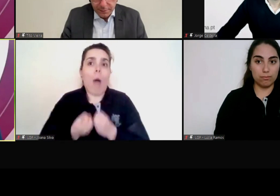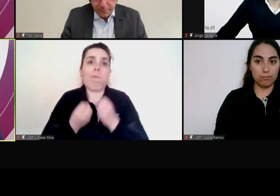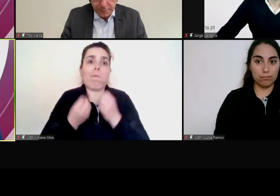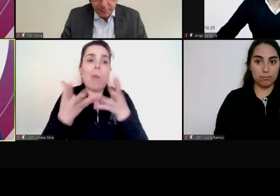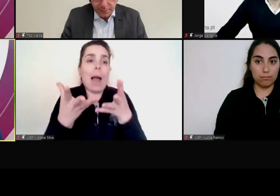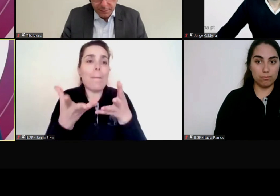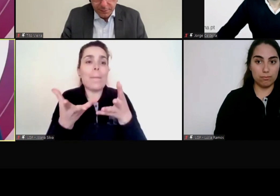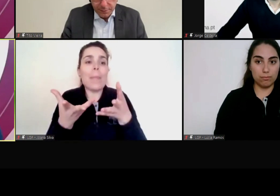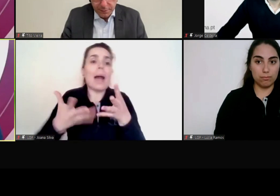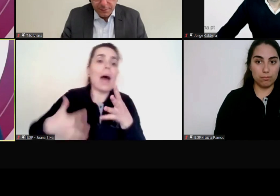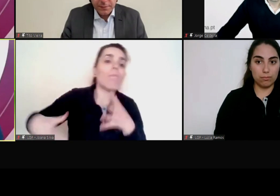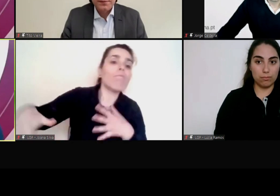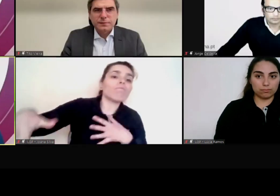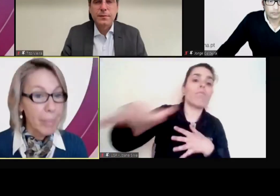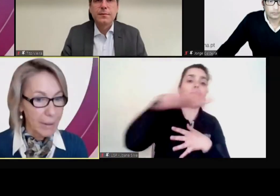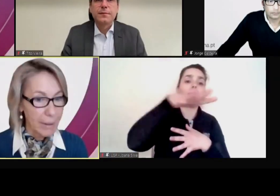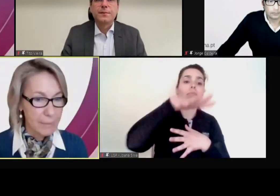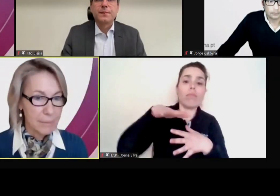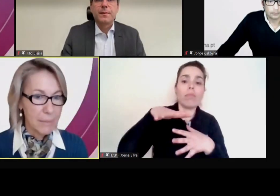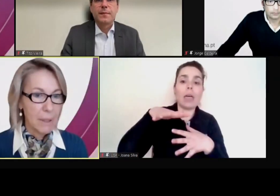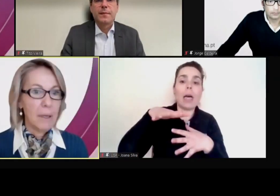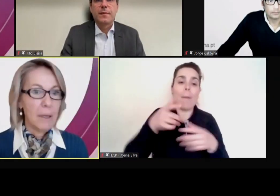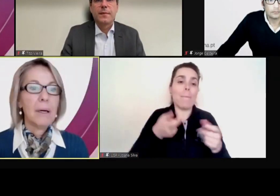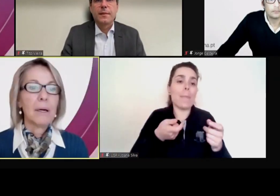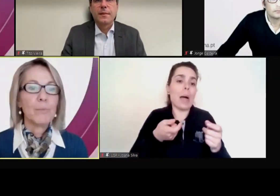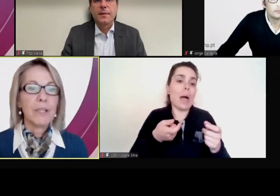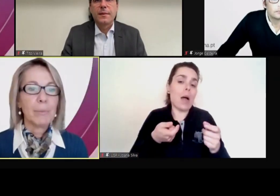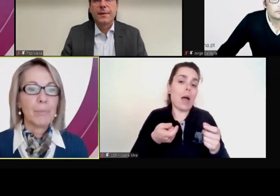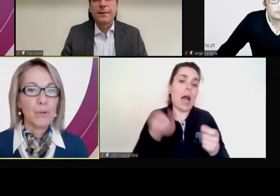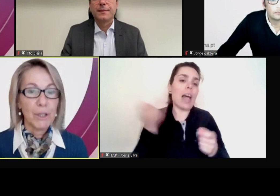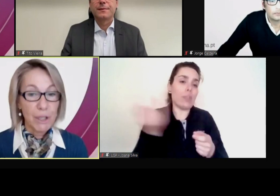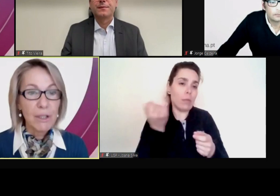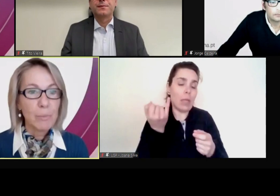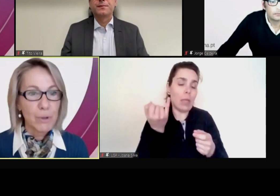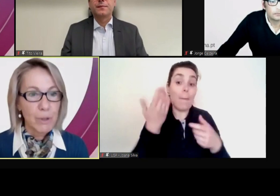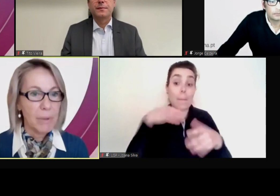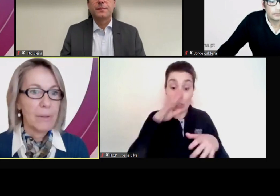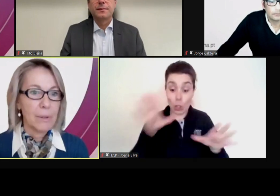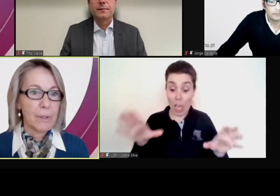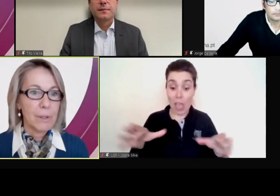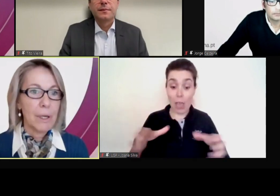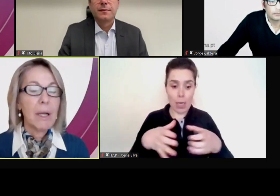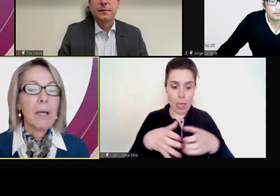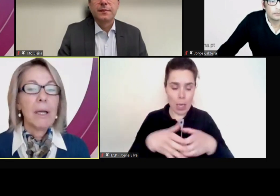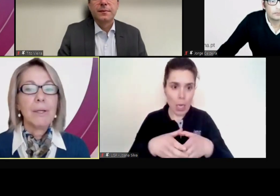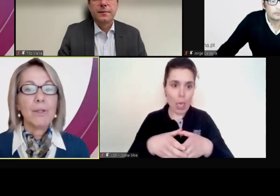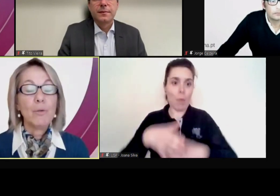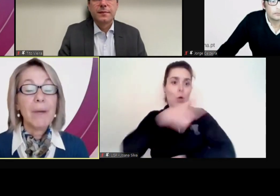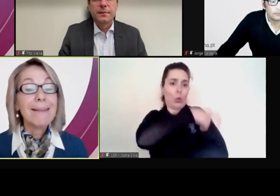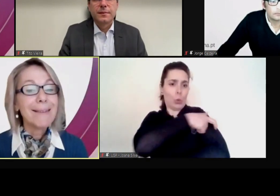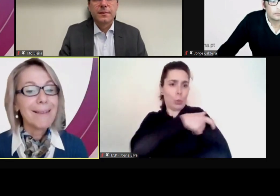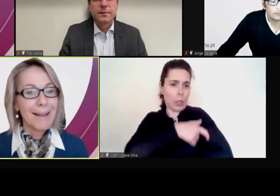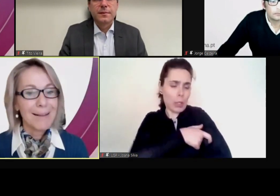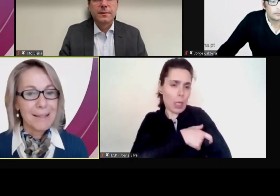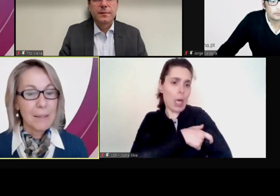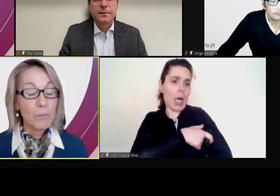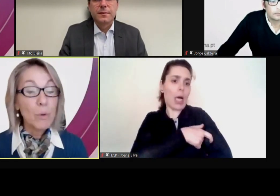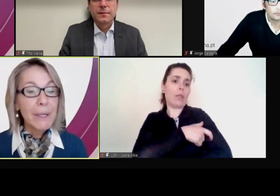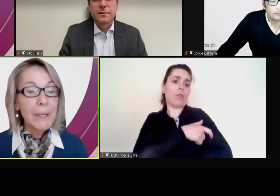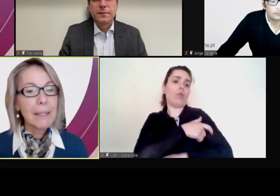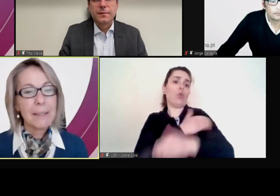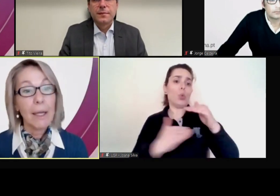organizacional. Mas se uma equipa, a começar pelos dirigentes e pelos trabalhadores, e se uma entidade